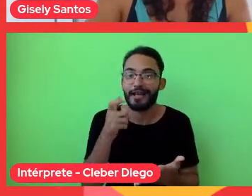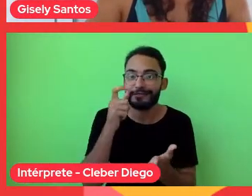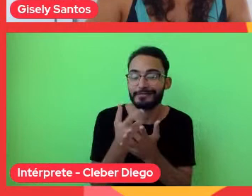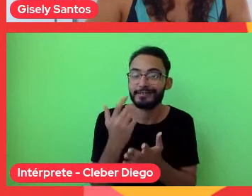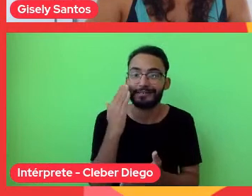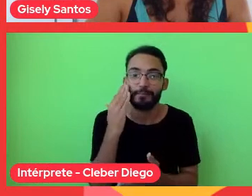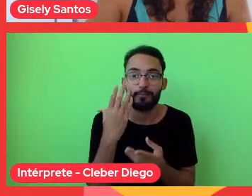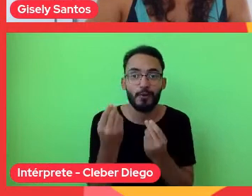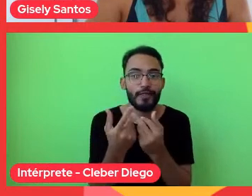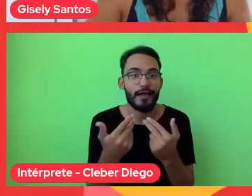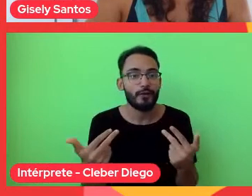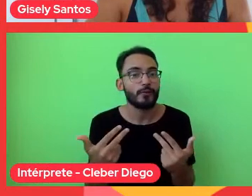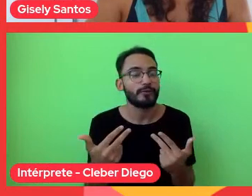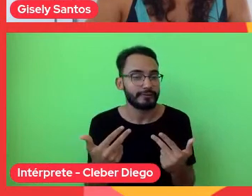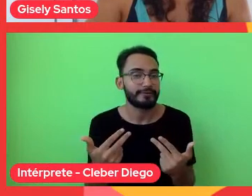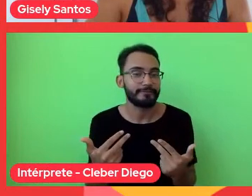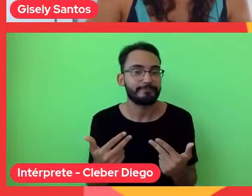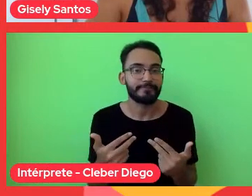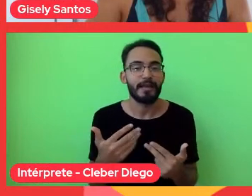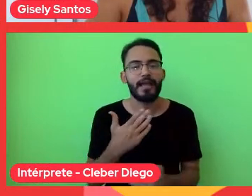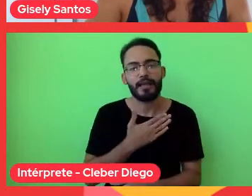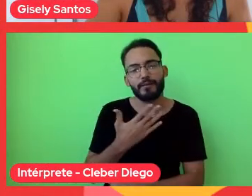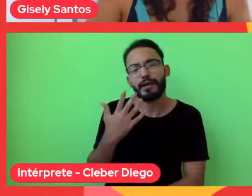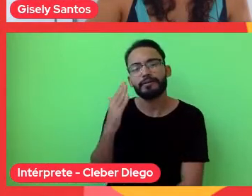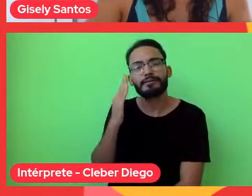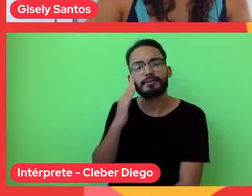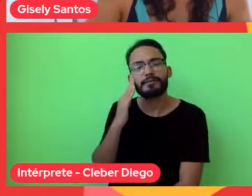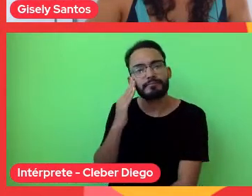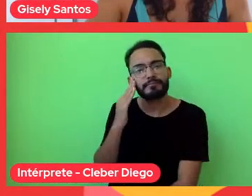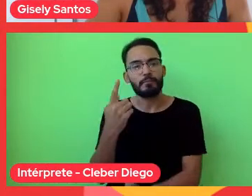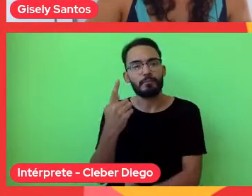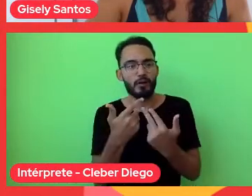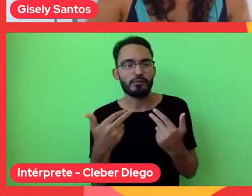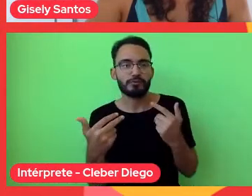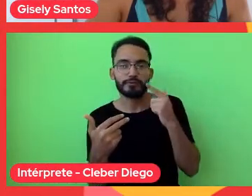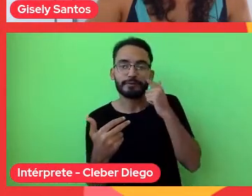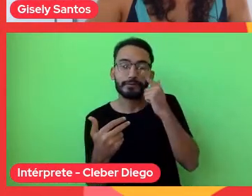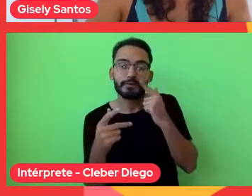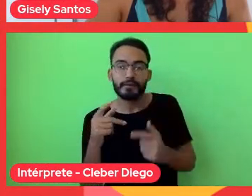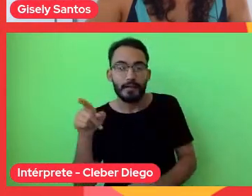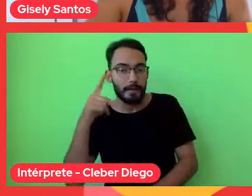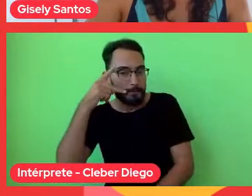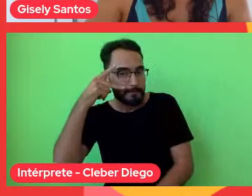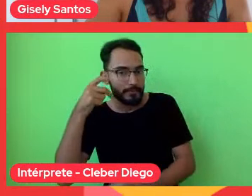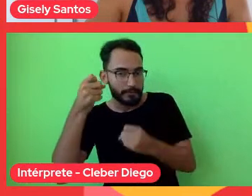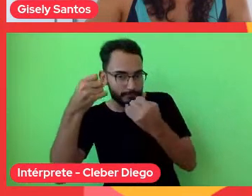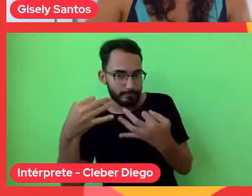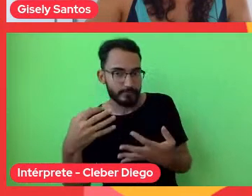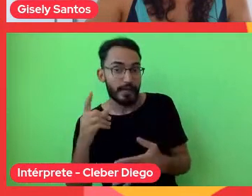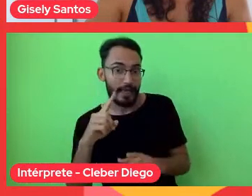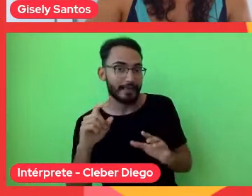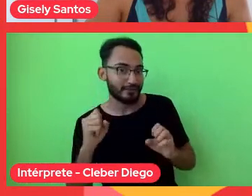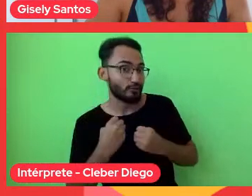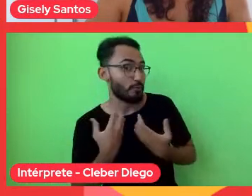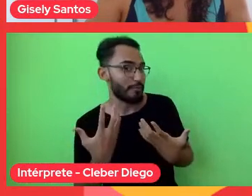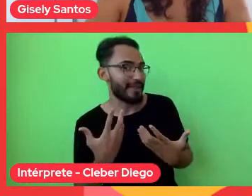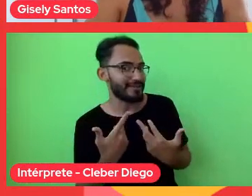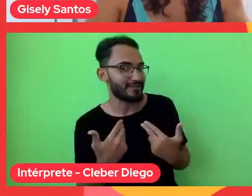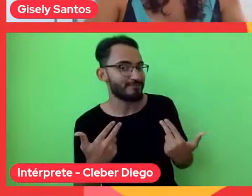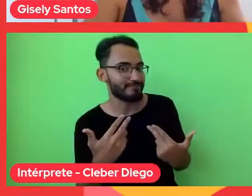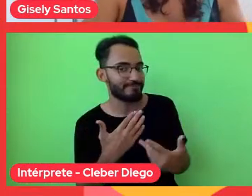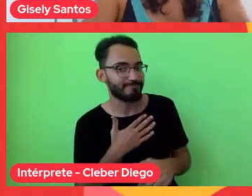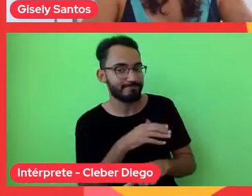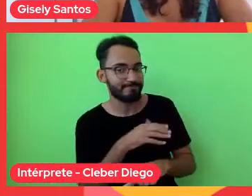muita coisa. E eu queria saber uma coisinha que a Pri falou, e é uma coisinha surpresa aqui agora, tá? Que